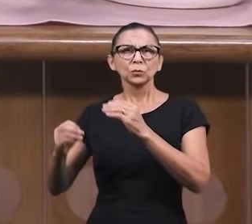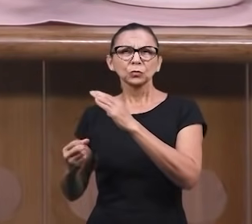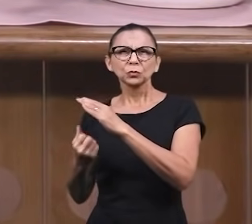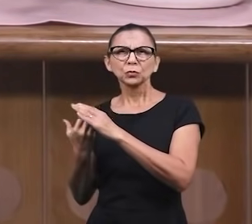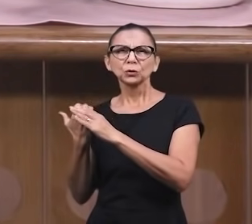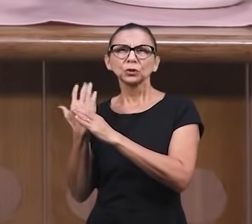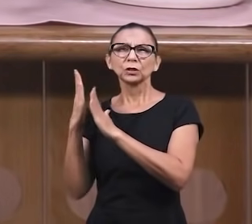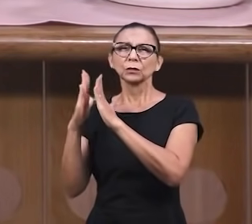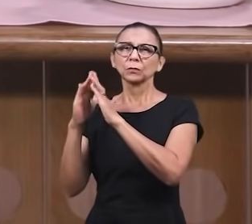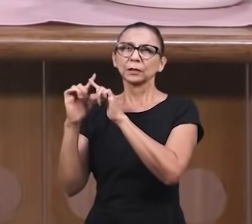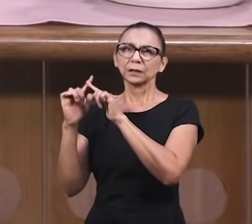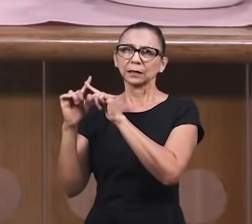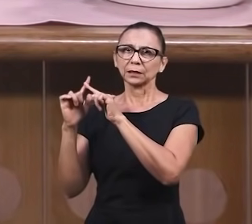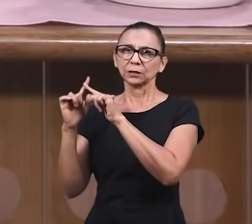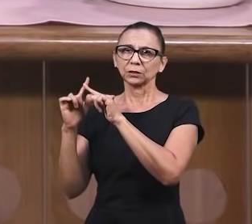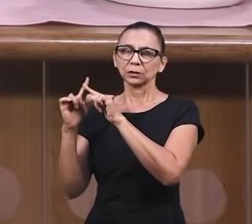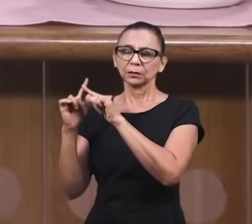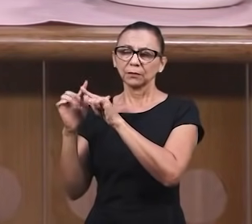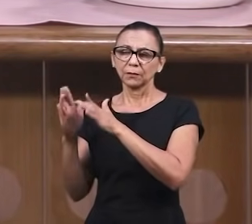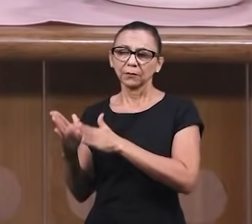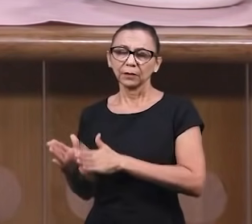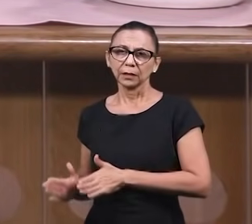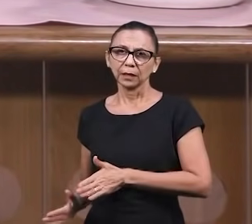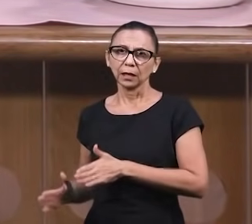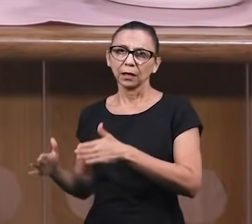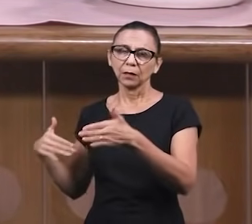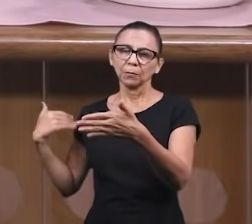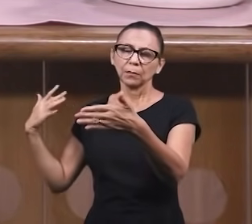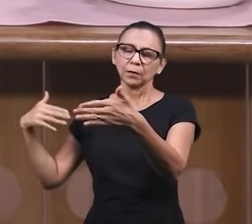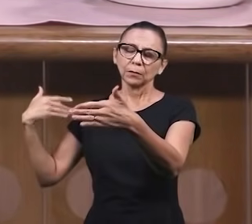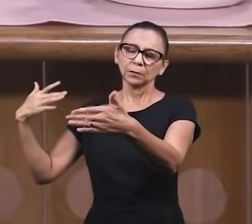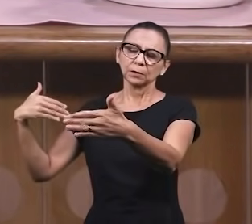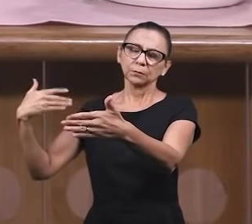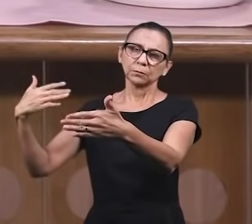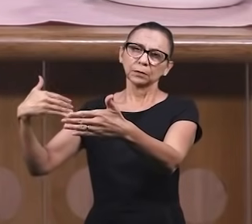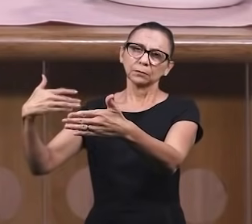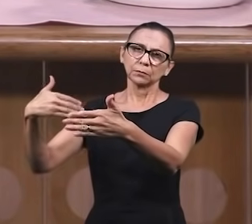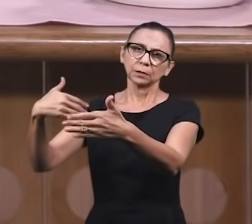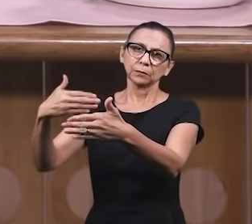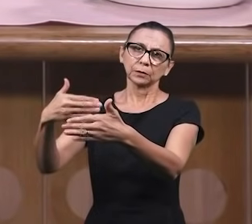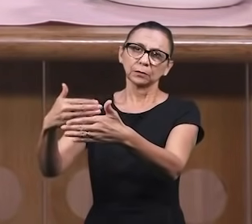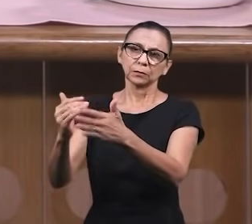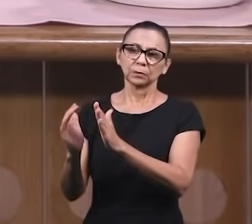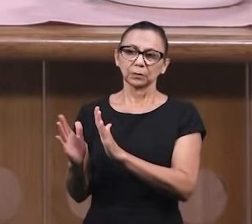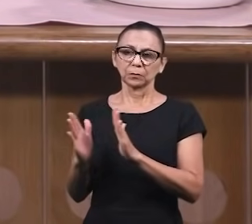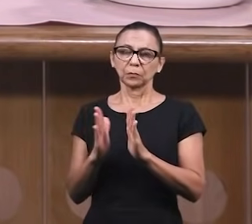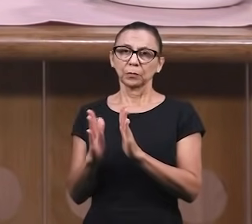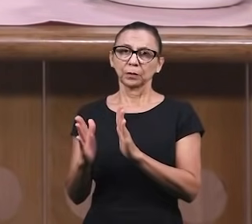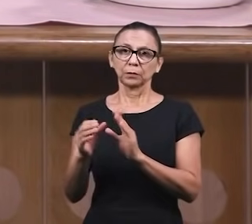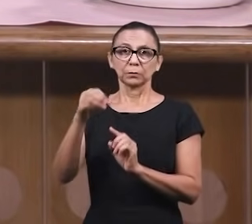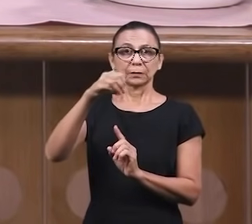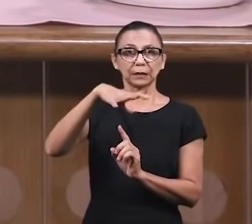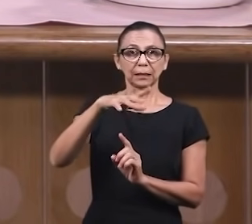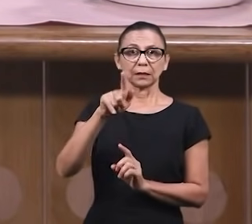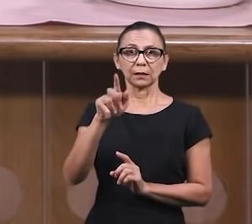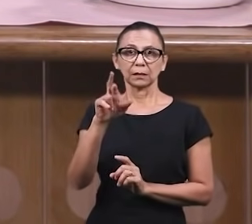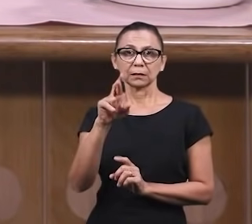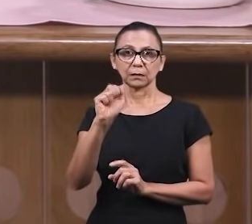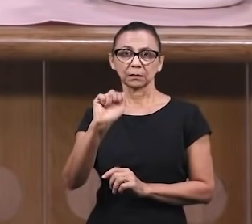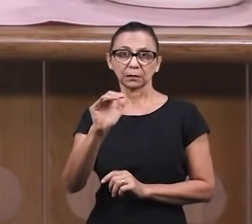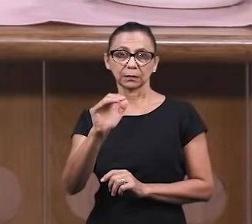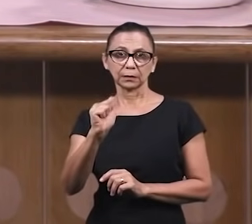surgimento, o nascimento da igreja, e caminham no seu tempo, que é o período chamado período da graça, e